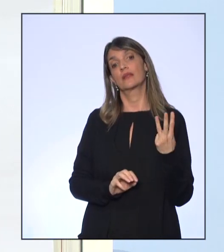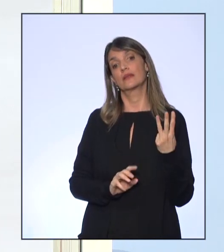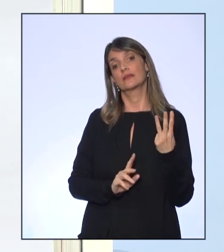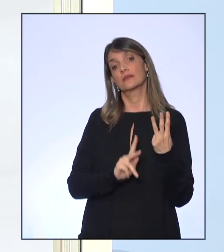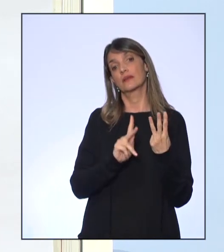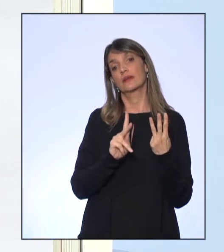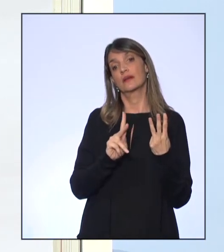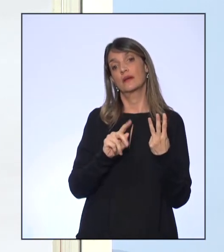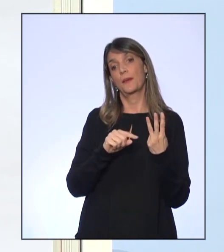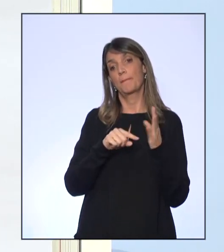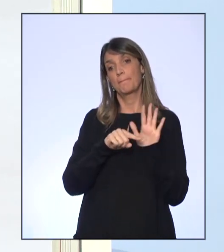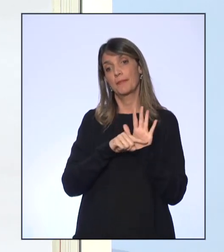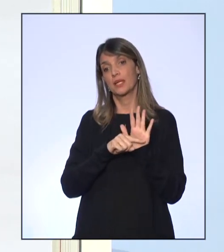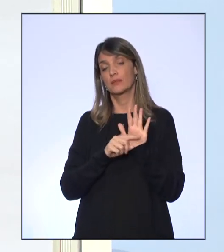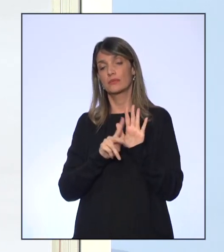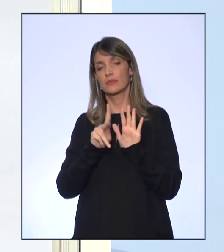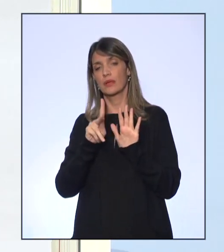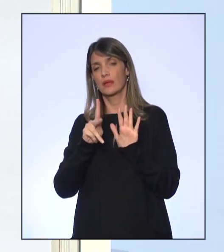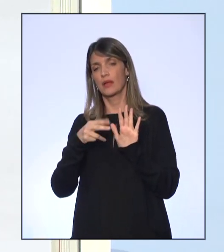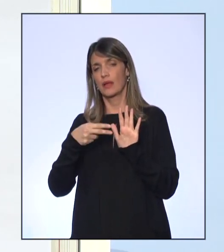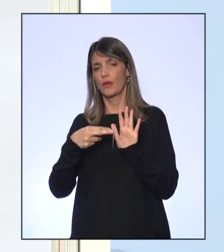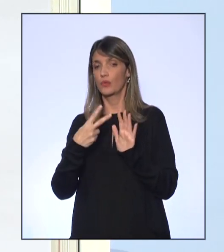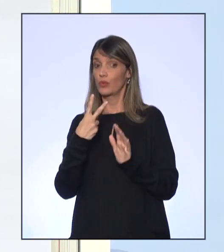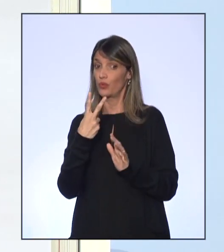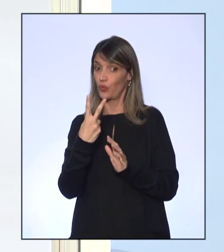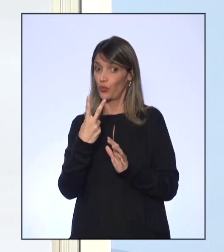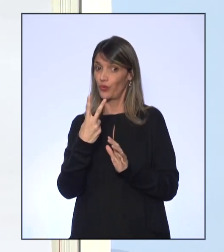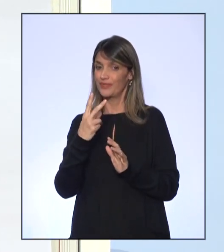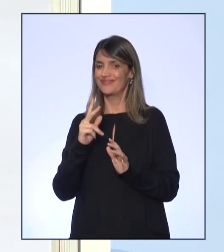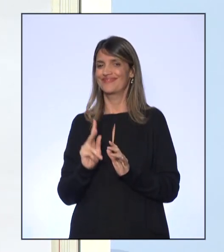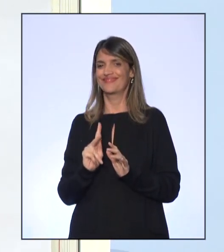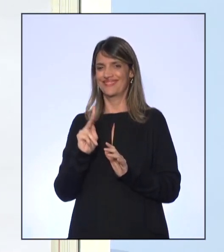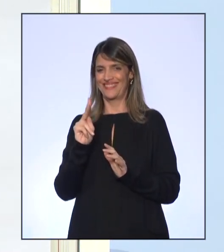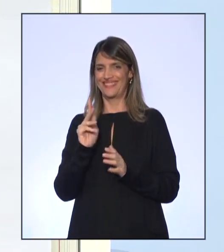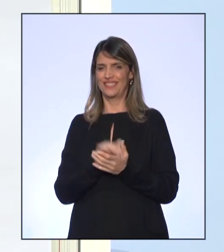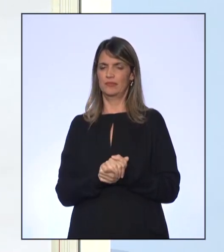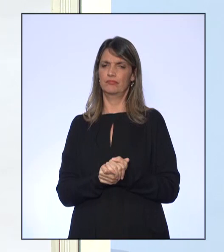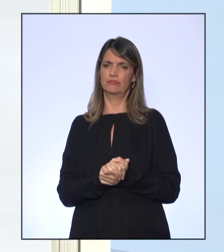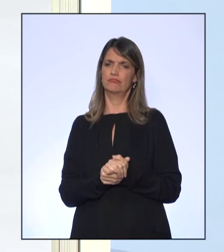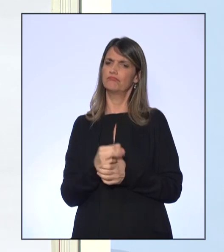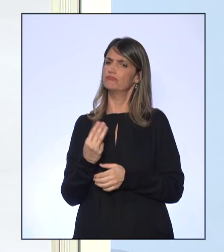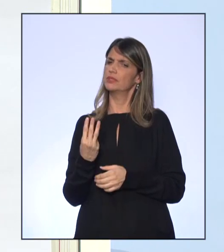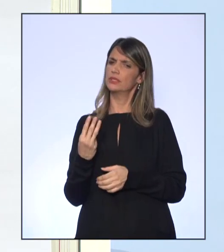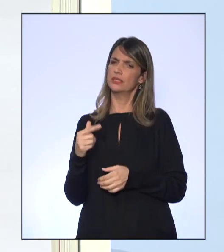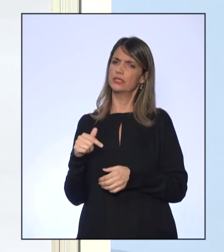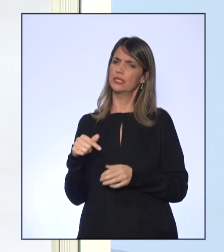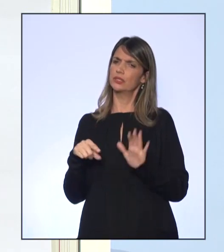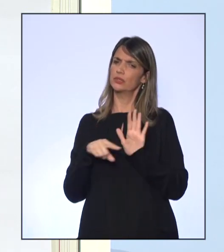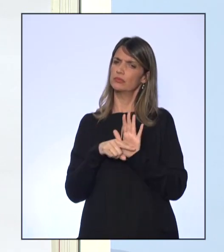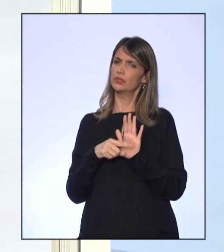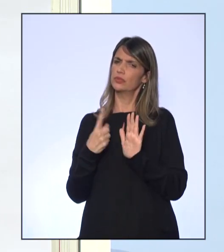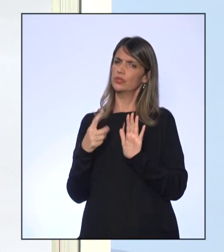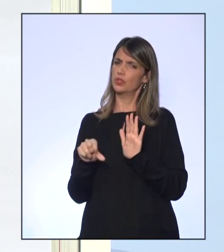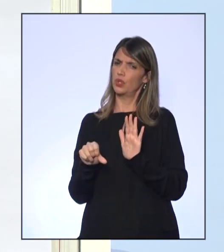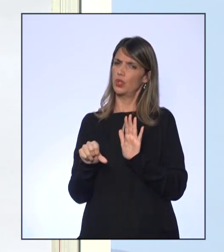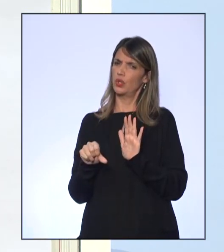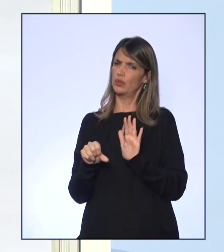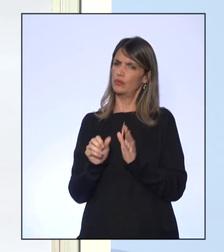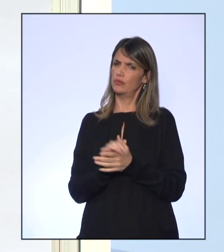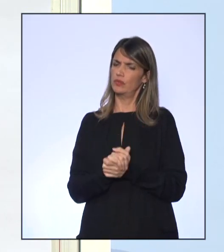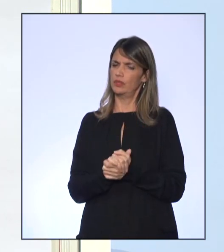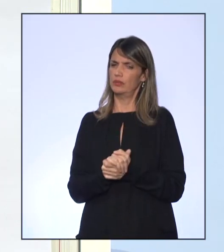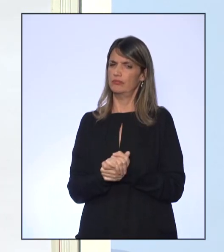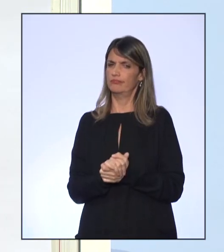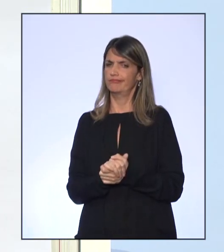acho 2K. Aí, sem problema. E 37 menos 19? Se eu tirar 20 aqui,